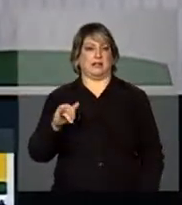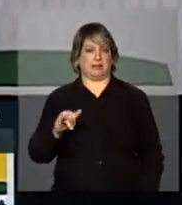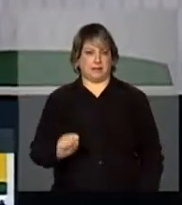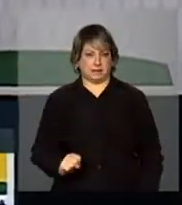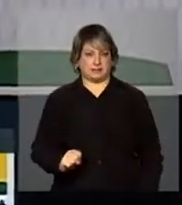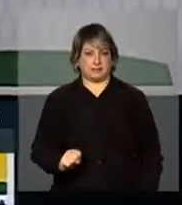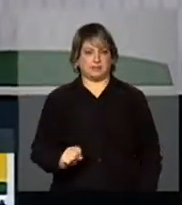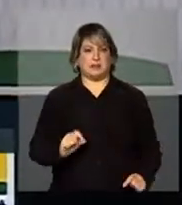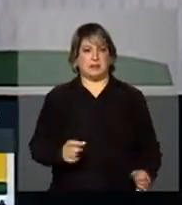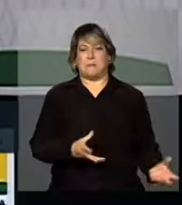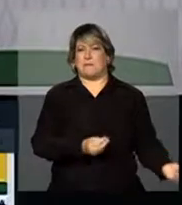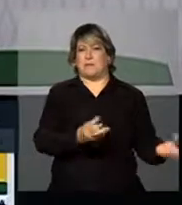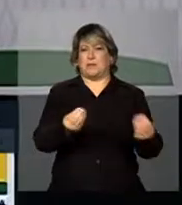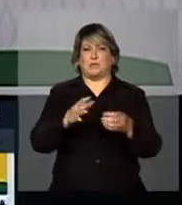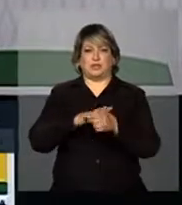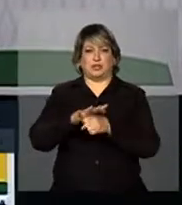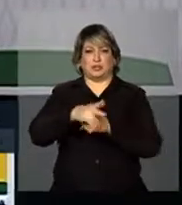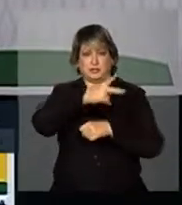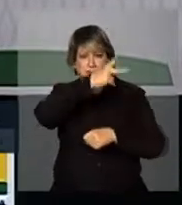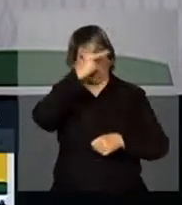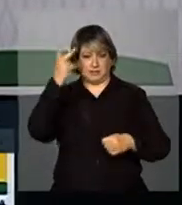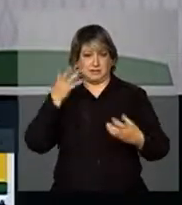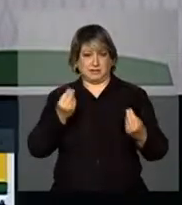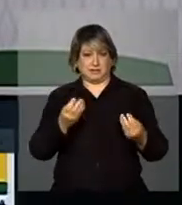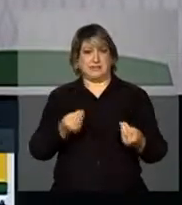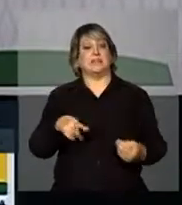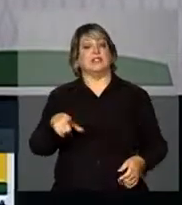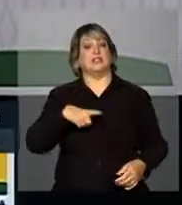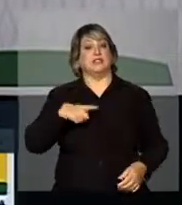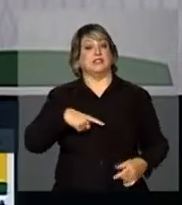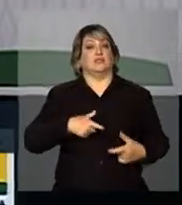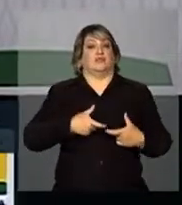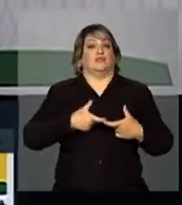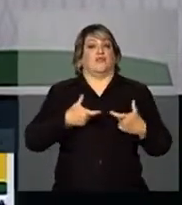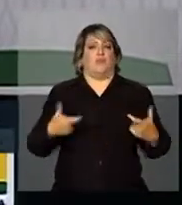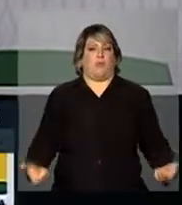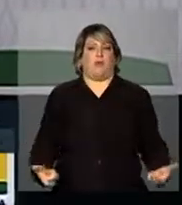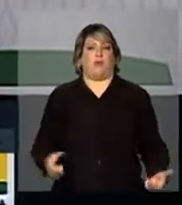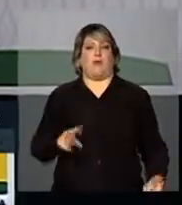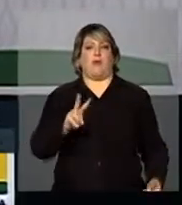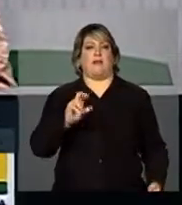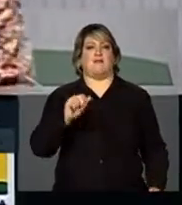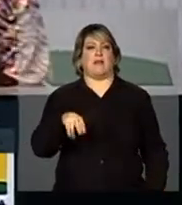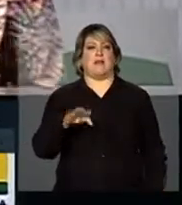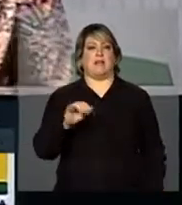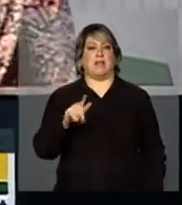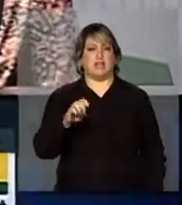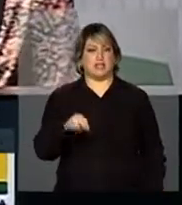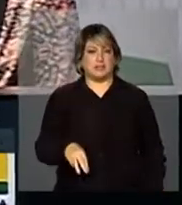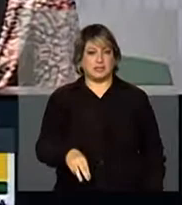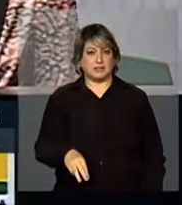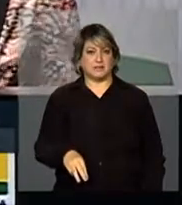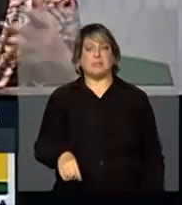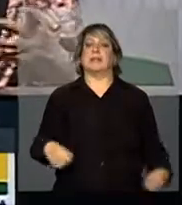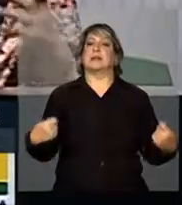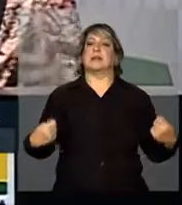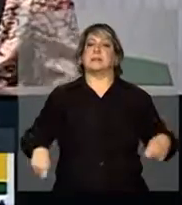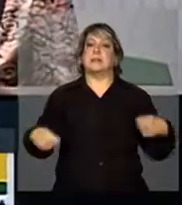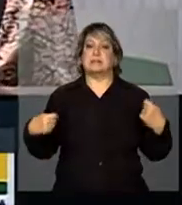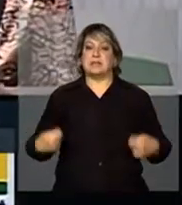com grandes populações tinham vantagens vantagens que tinham de ser